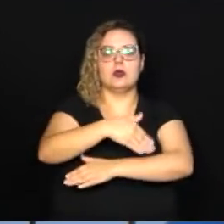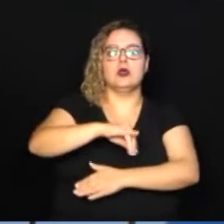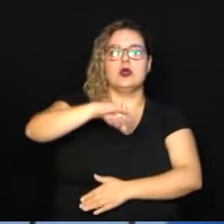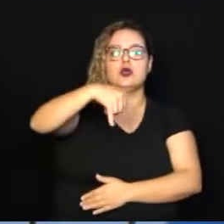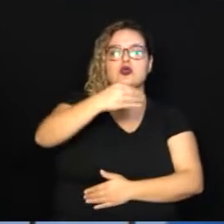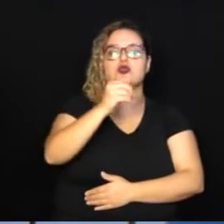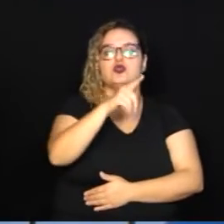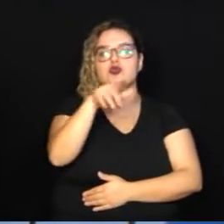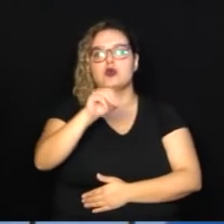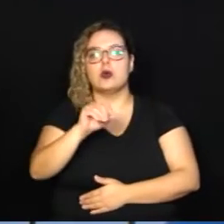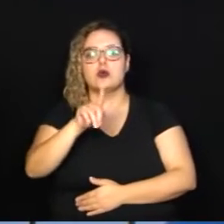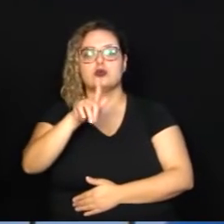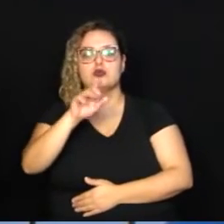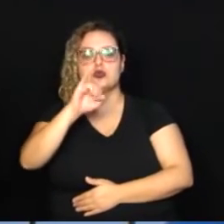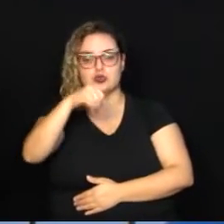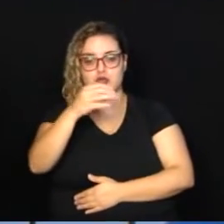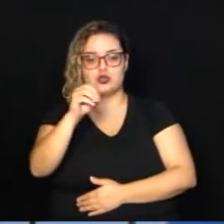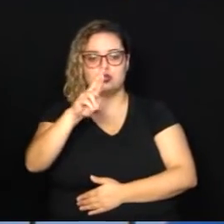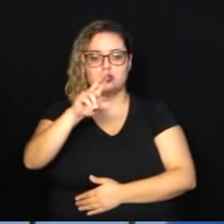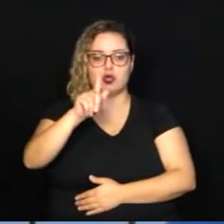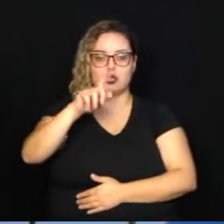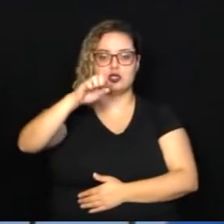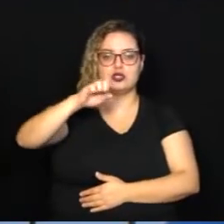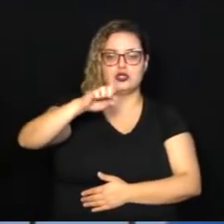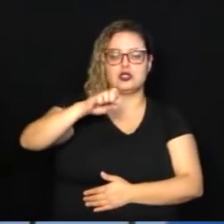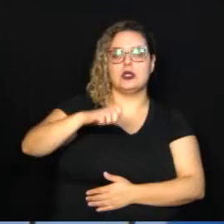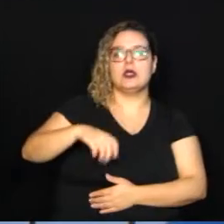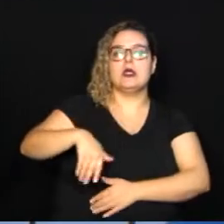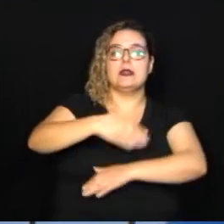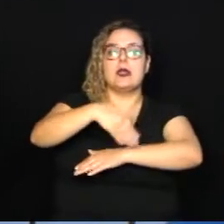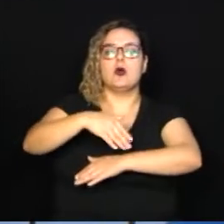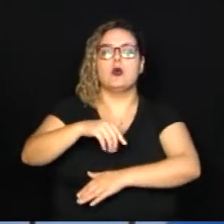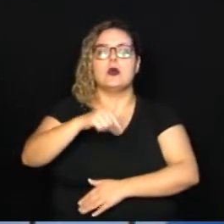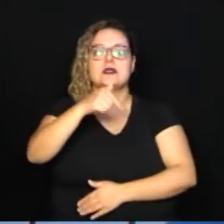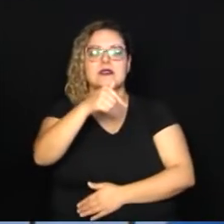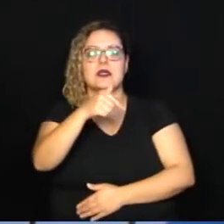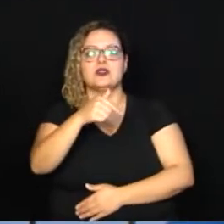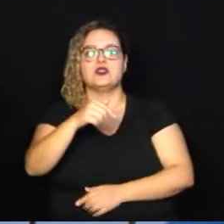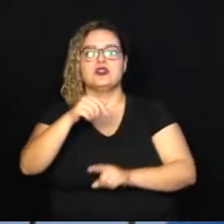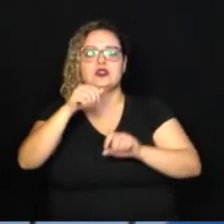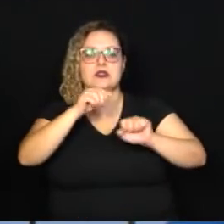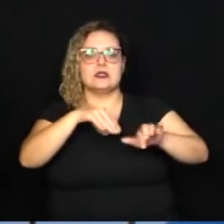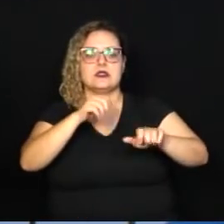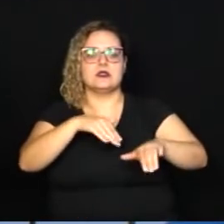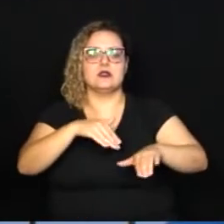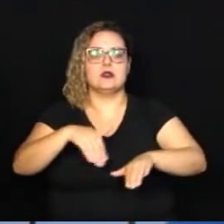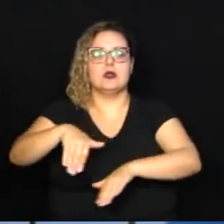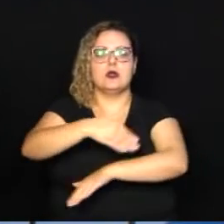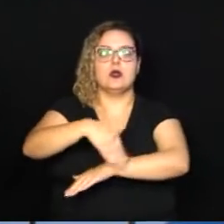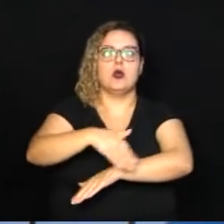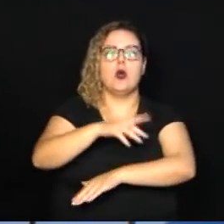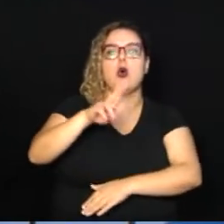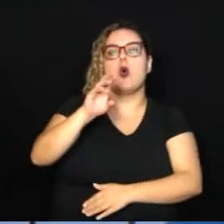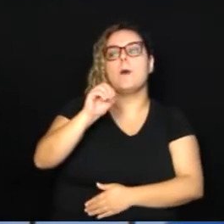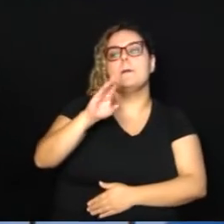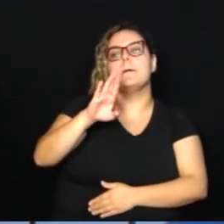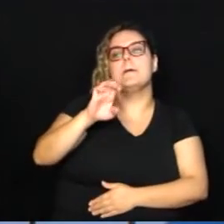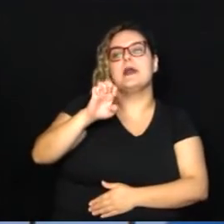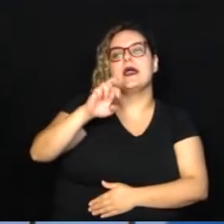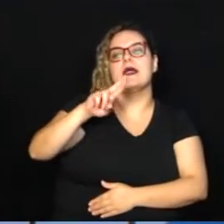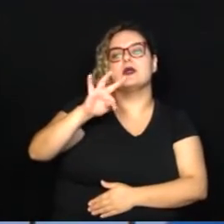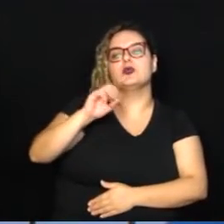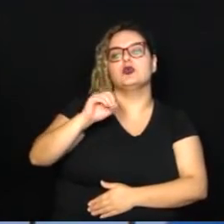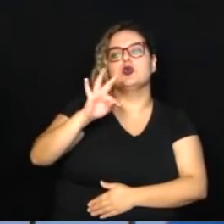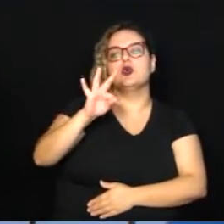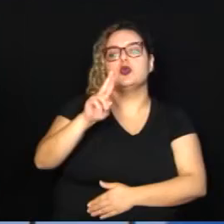Jorge, ruas 7 de setembro e Dr. Roberto Tucci. Agentes de mobilidade urbana estarão